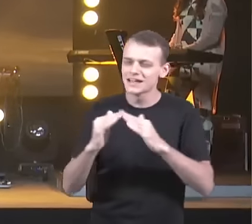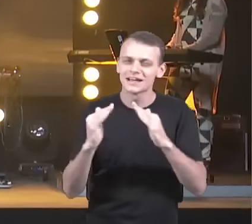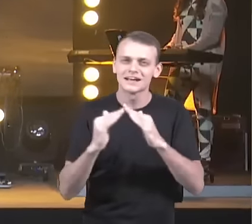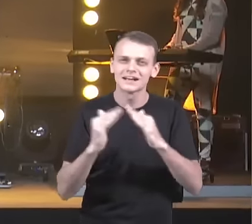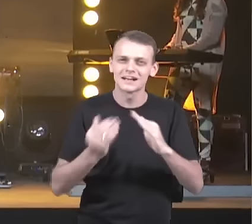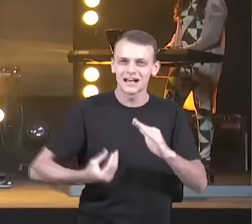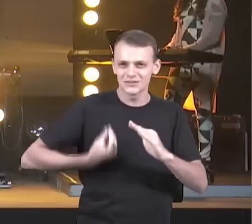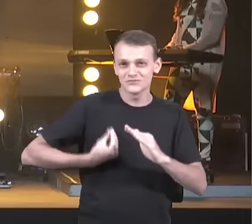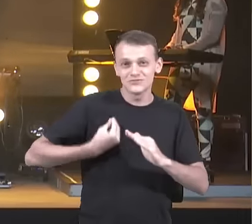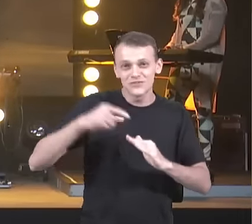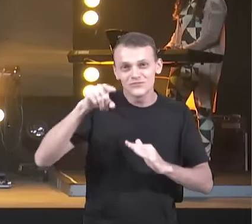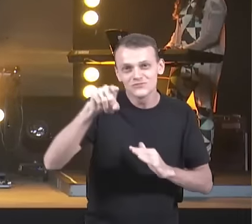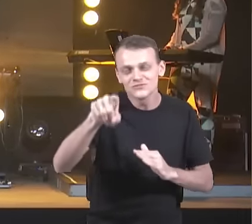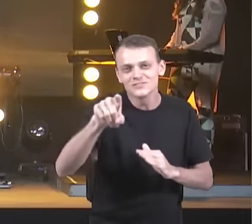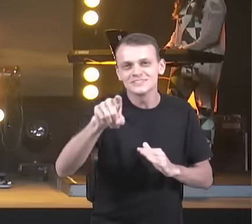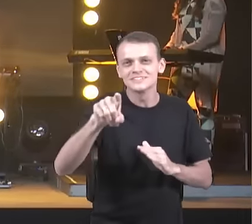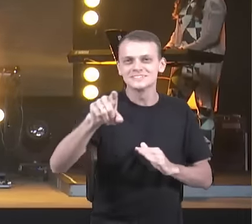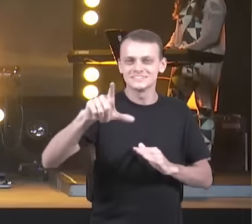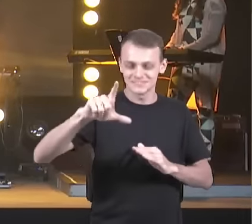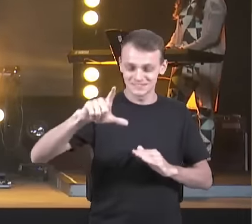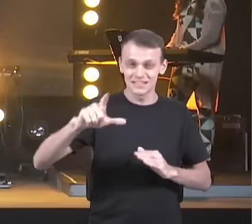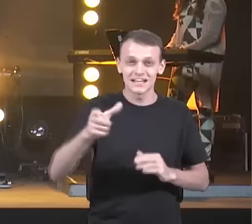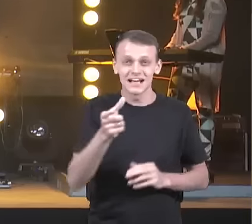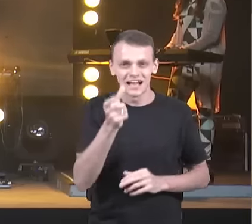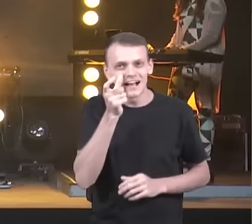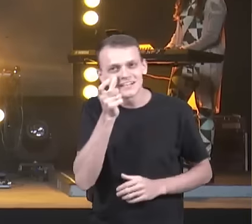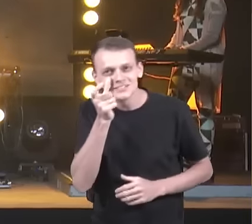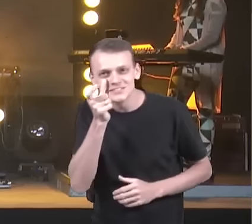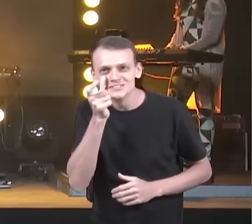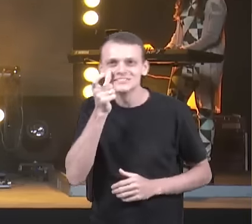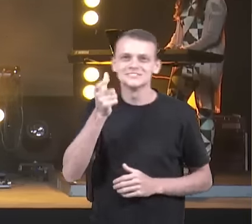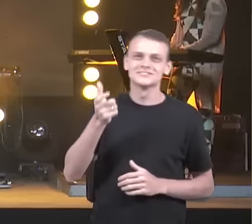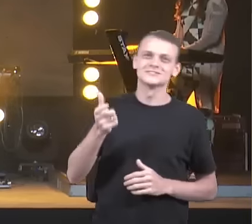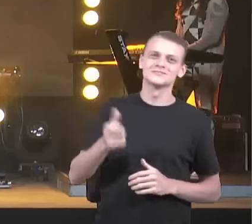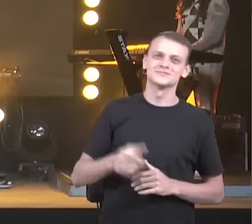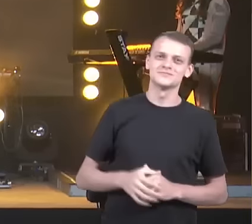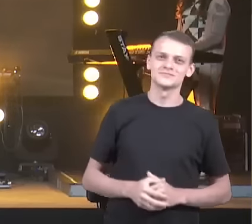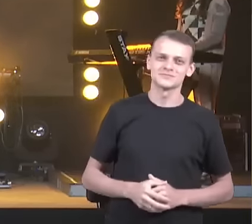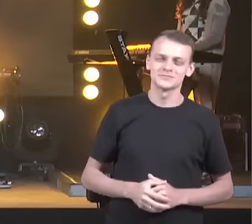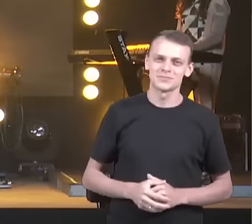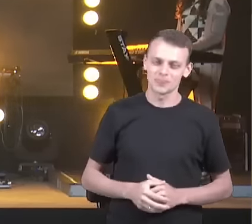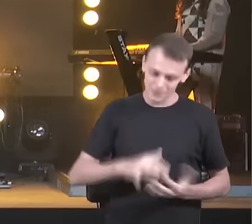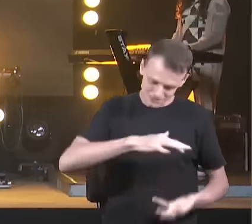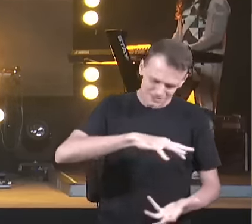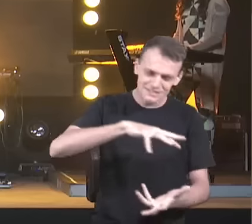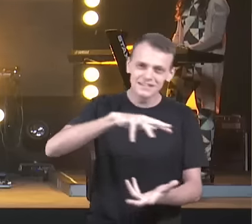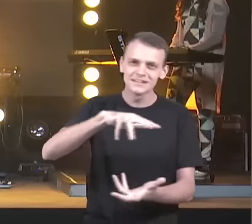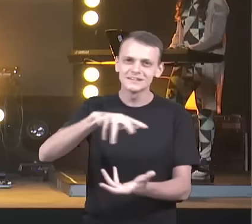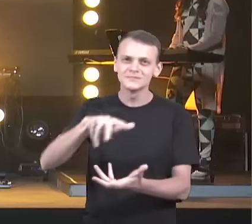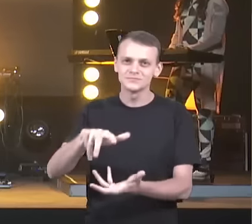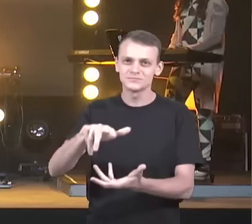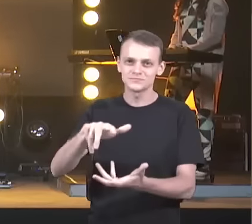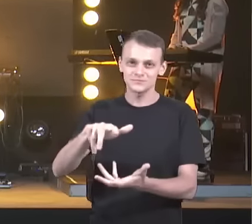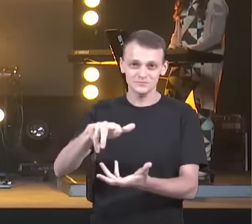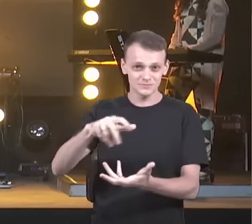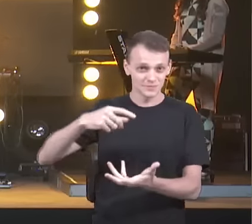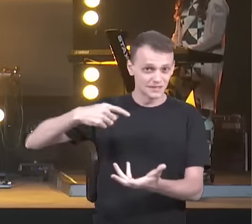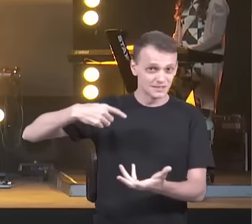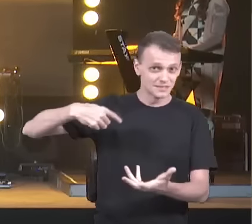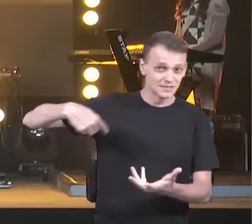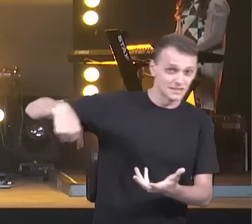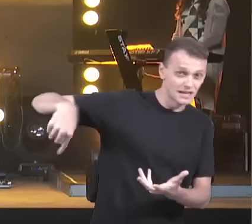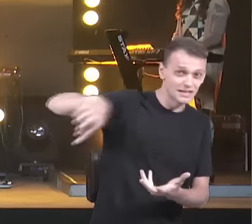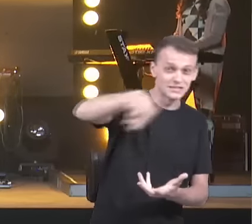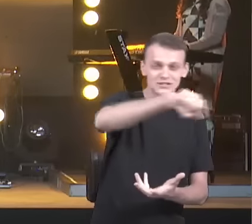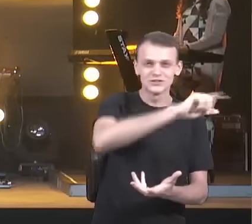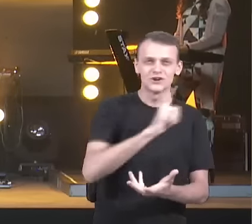onde aqueles que estão conectados a nós nos assistem, e sobre toda a terra, para que como as